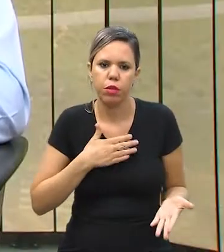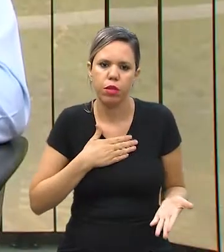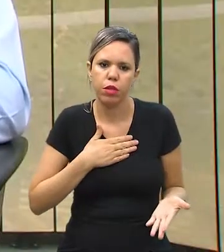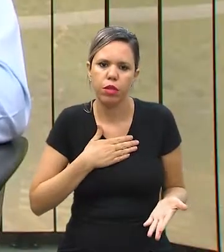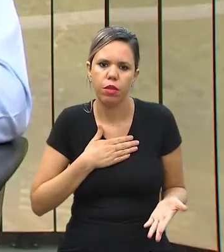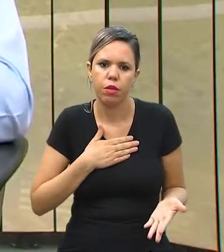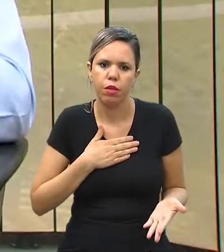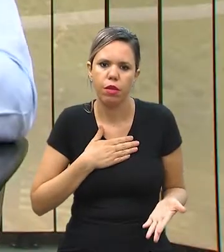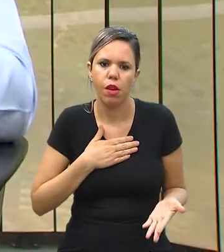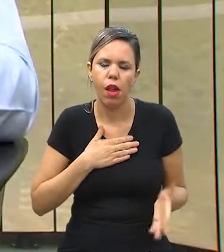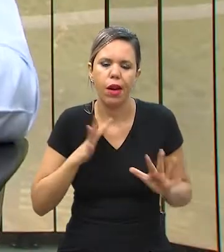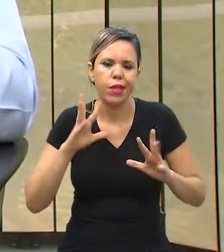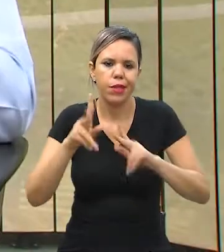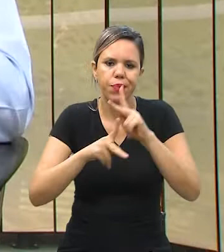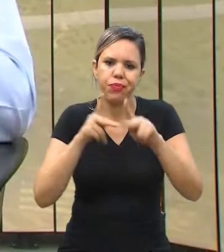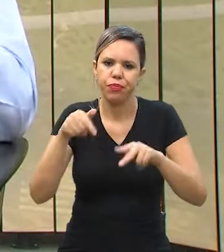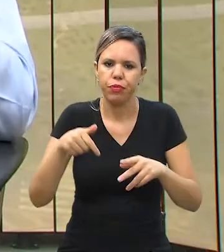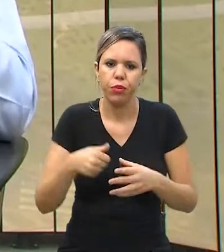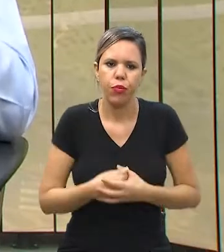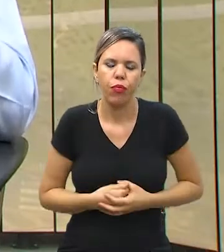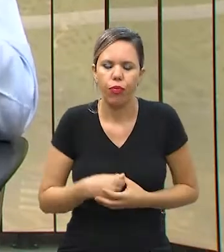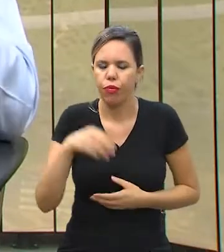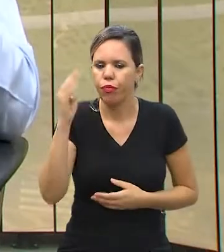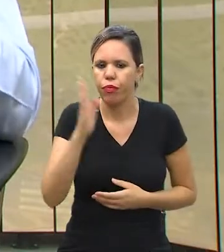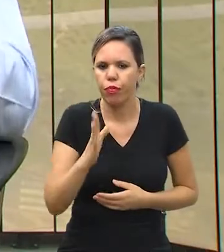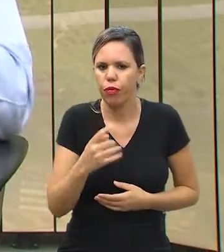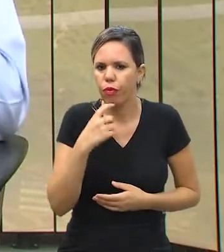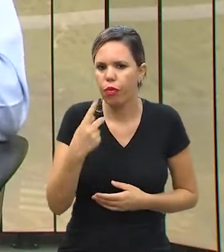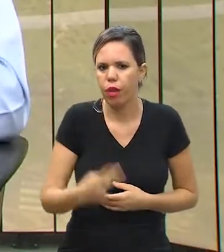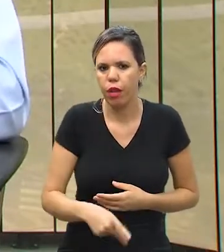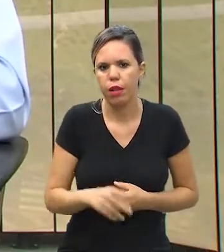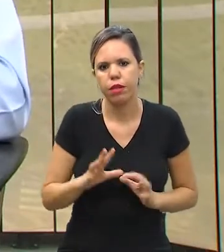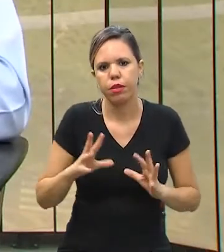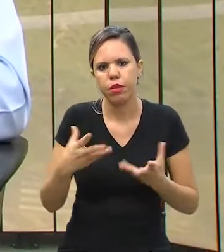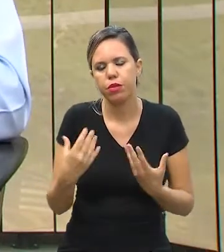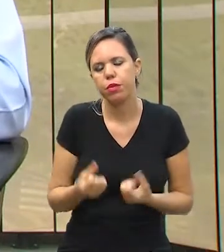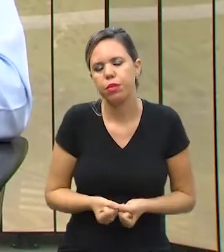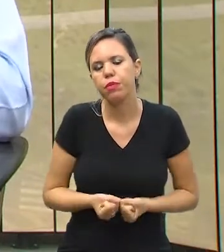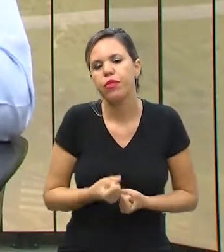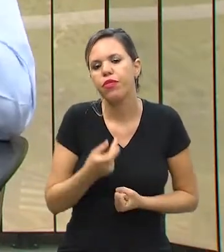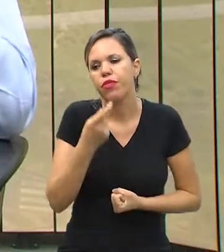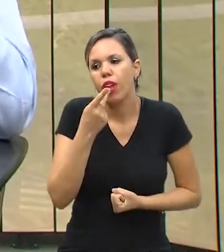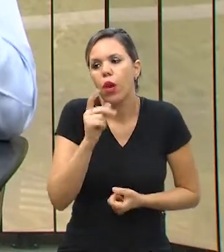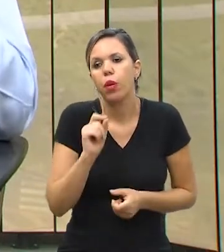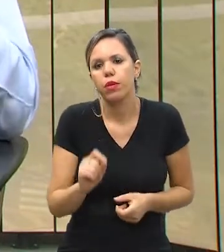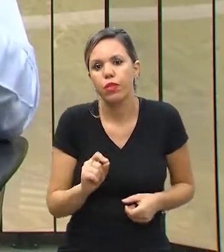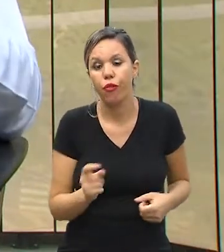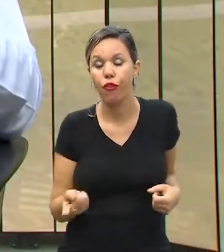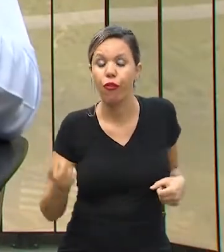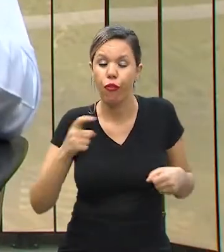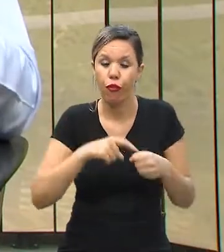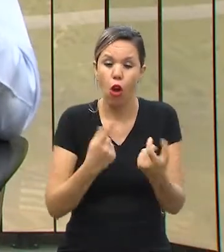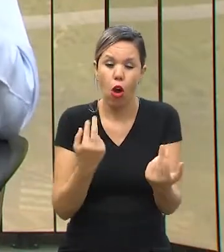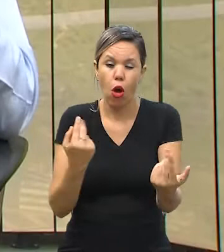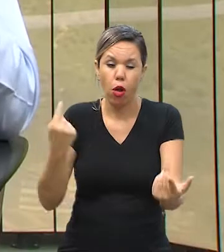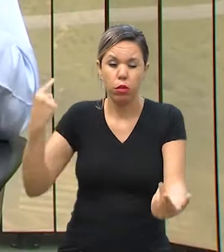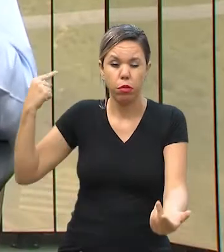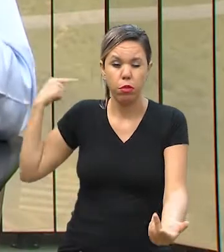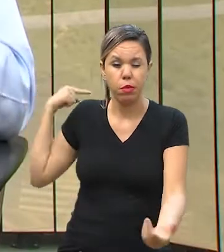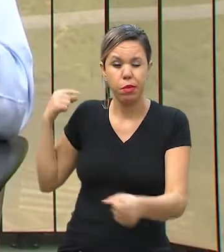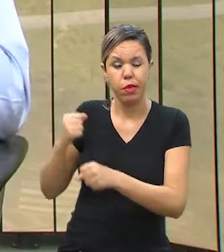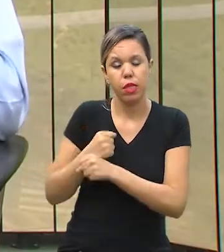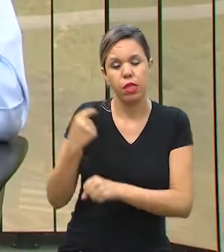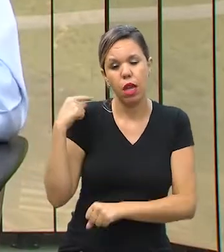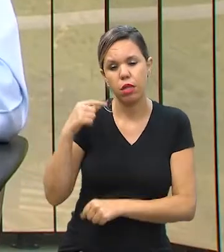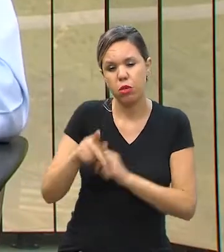uma esperança de todo o povo aqui brasileiro, campineiro, vamos falar assim, né, que volte àquela época, porque muita gente ainda